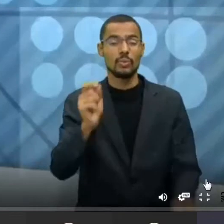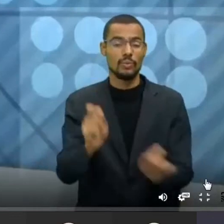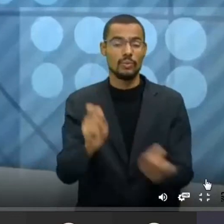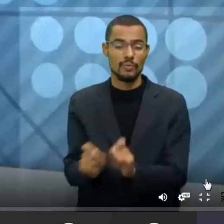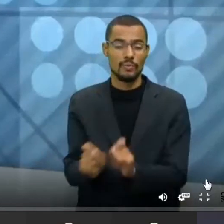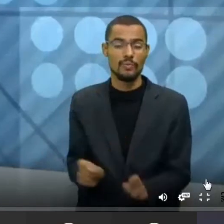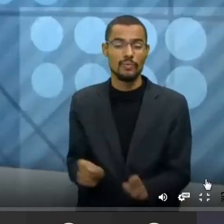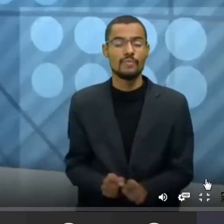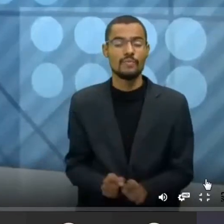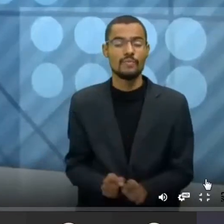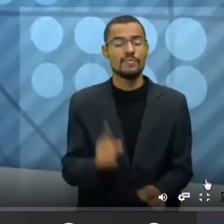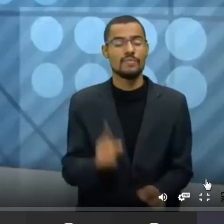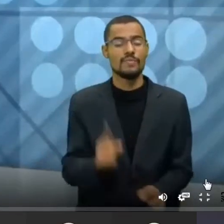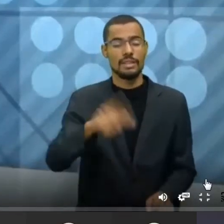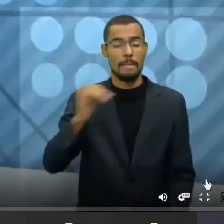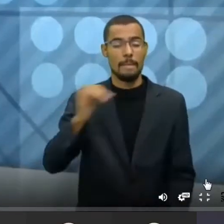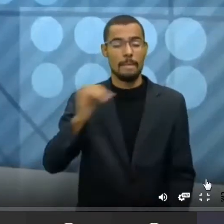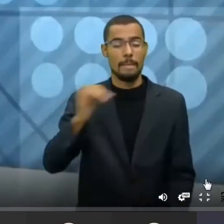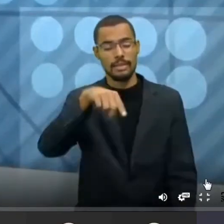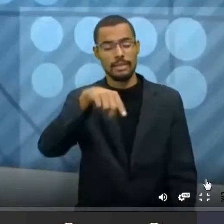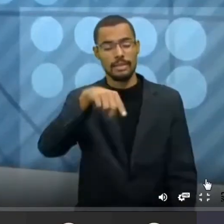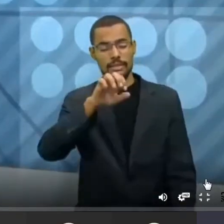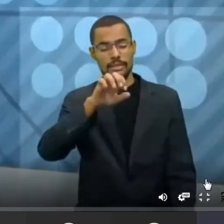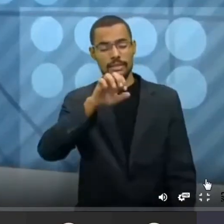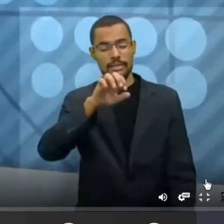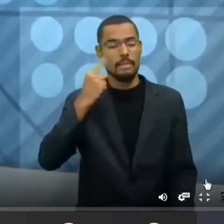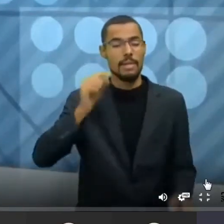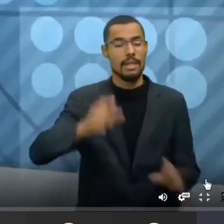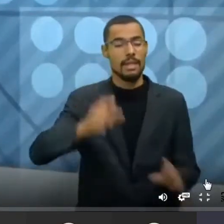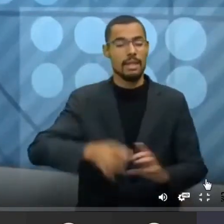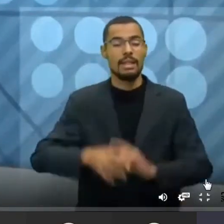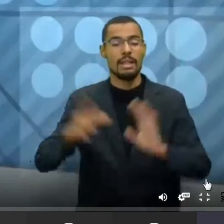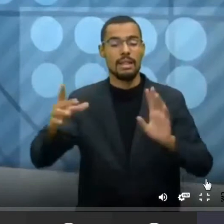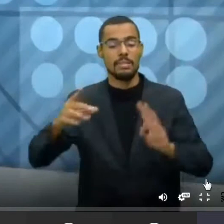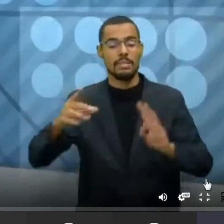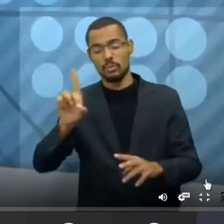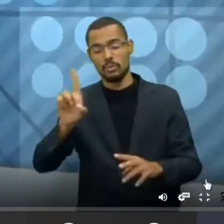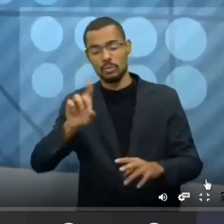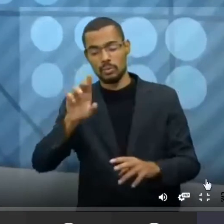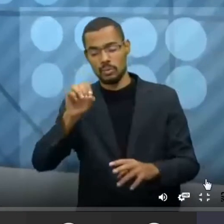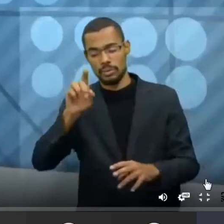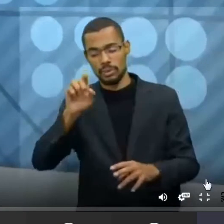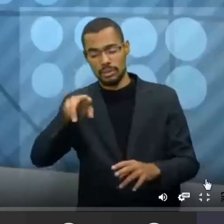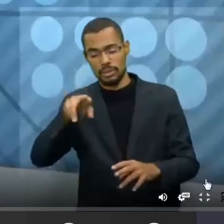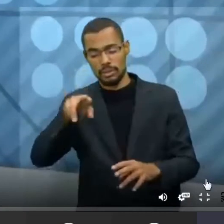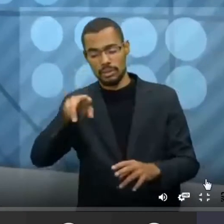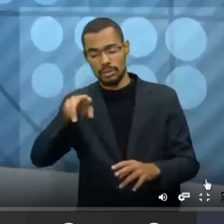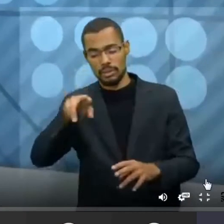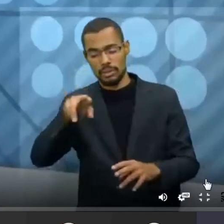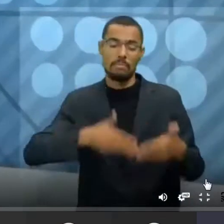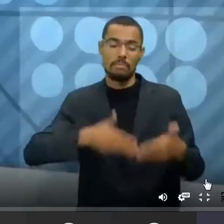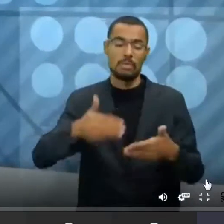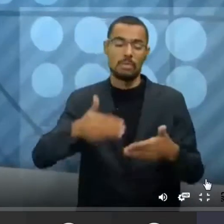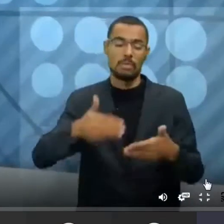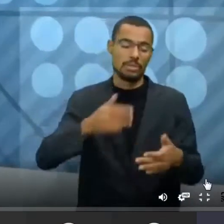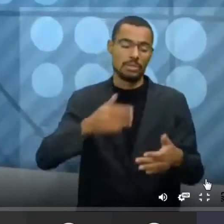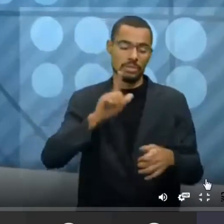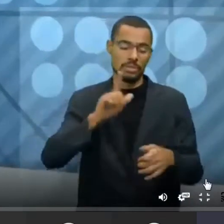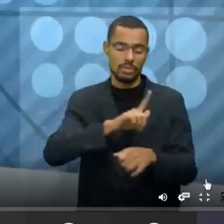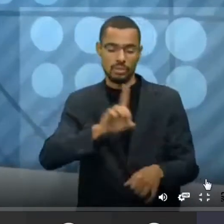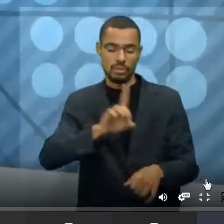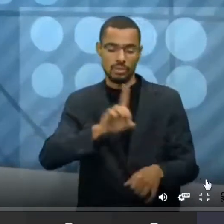produzido pelo pâncreas, sendo liberado nessa porção de duodeno, então eles participam do processo de digestão,